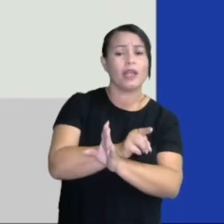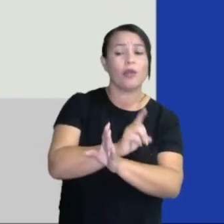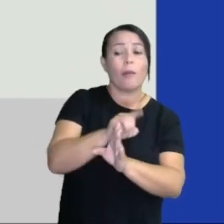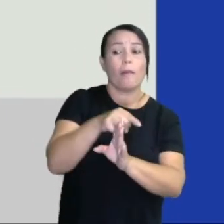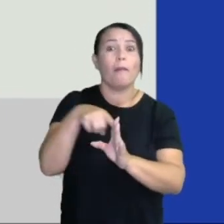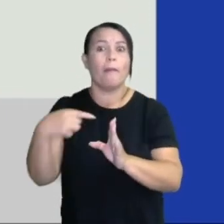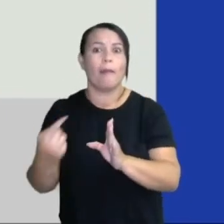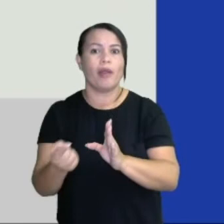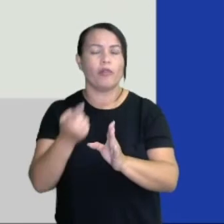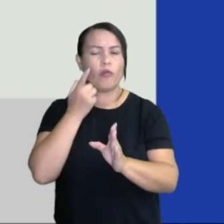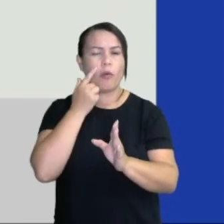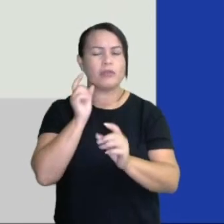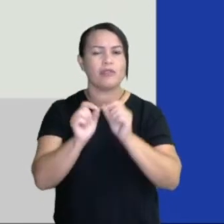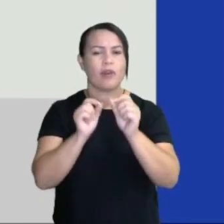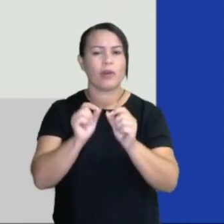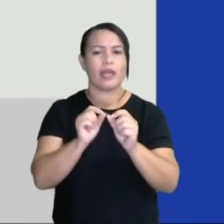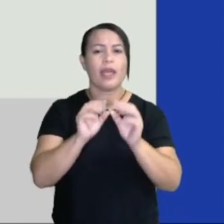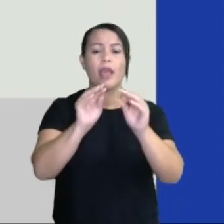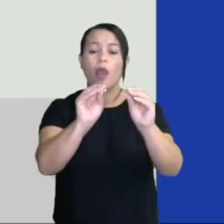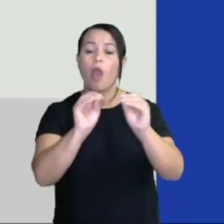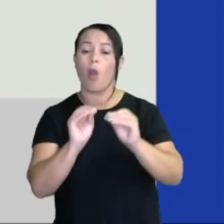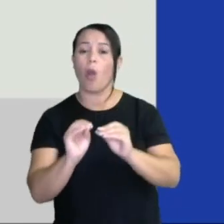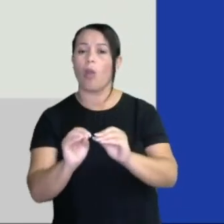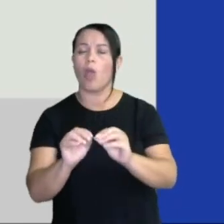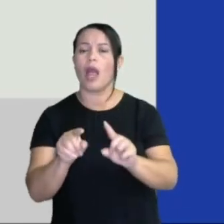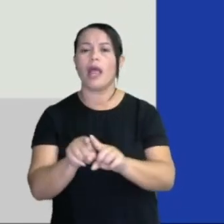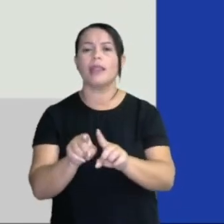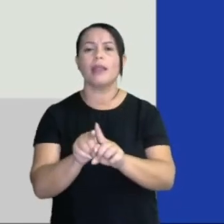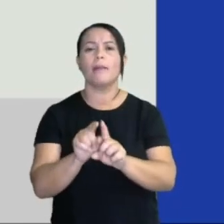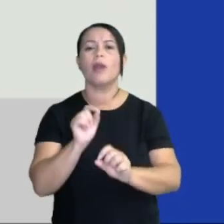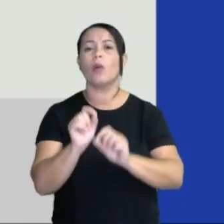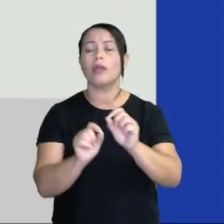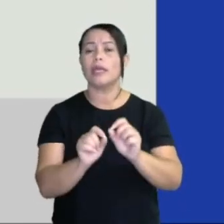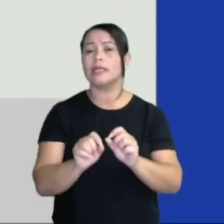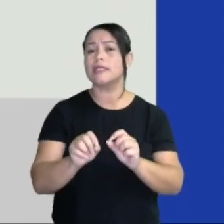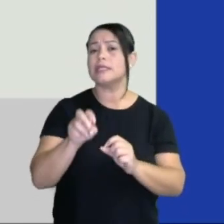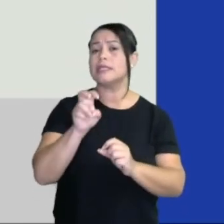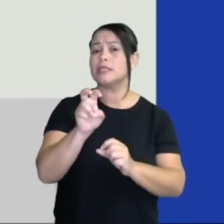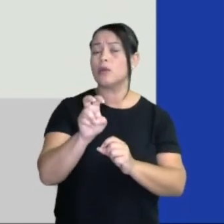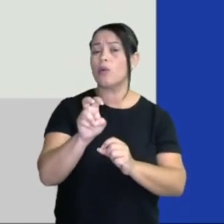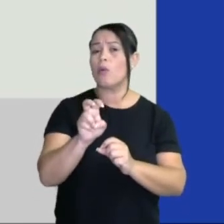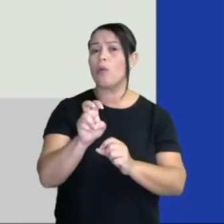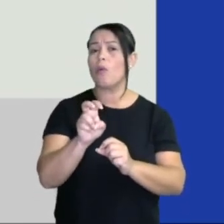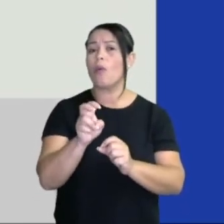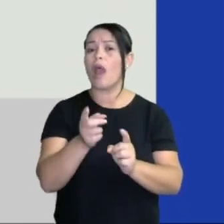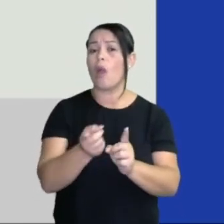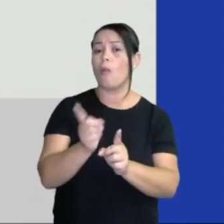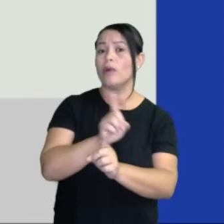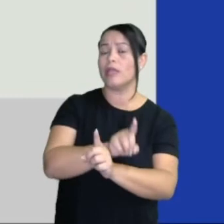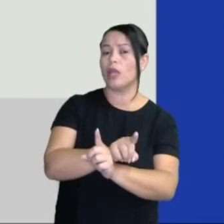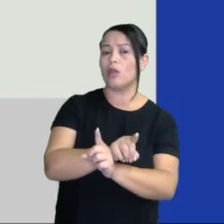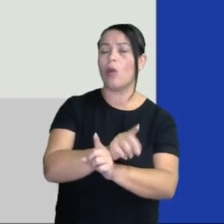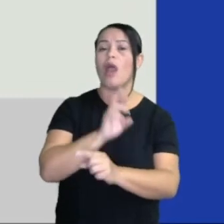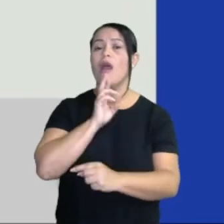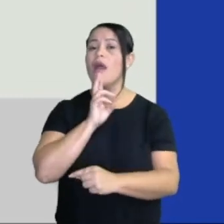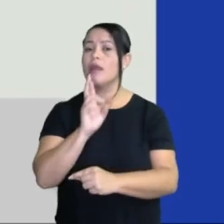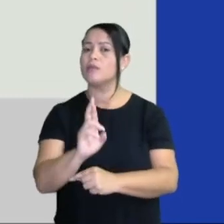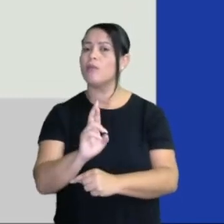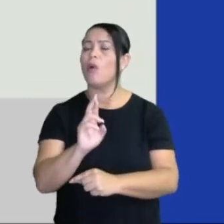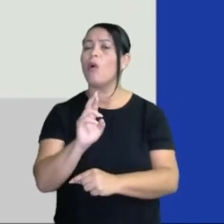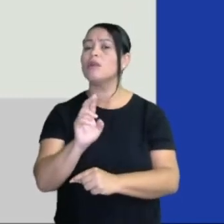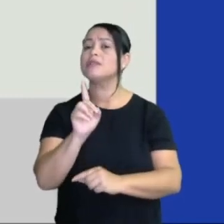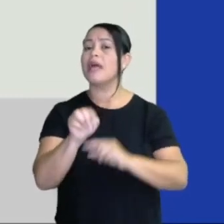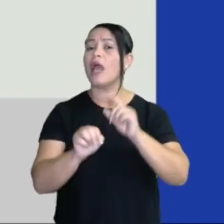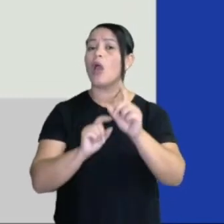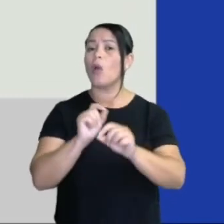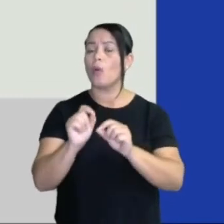determinar. Adicione 5 ao termo considerando no passo anterior. O resultado é o